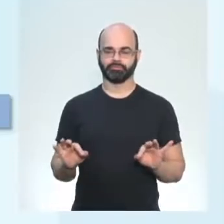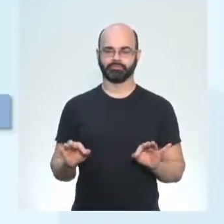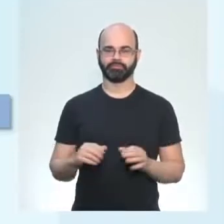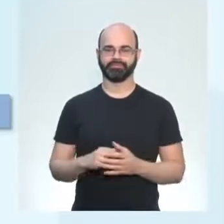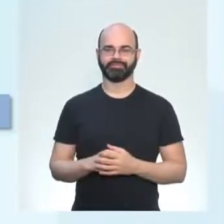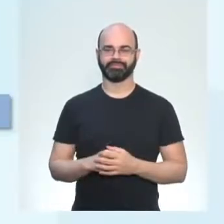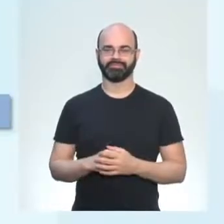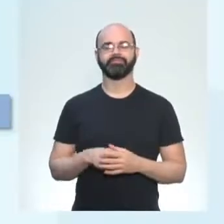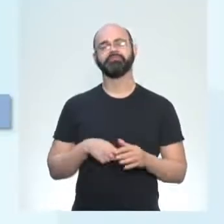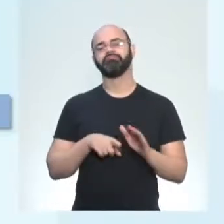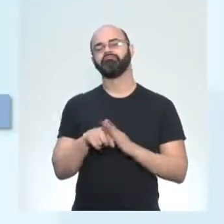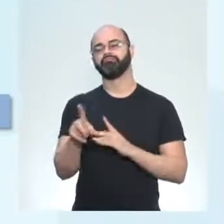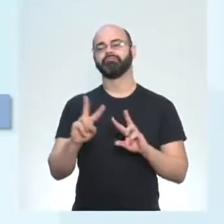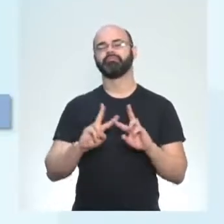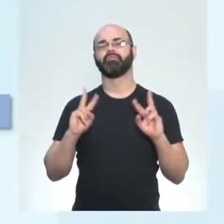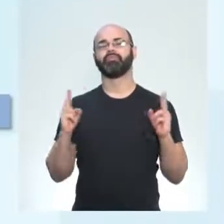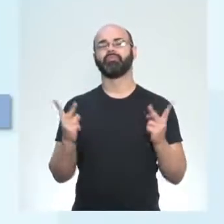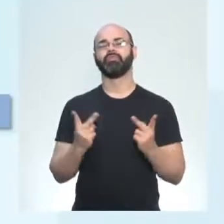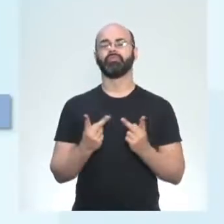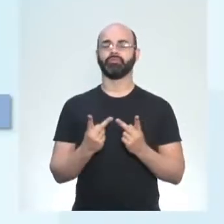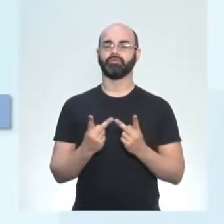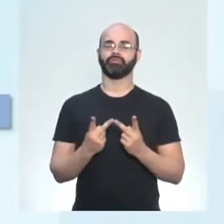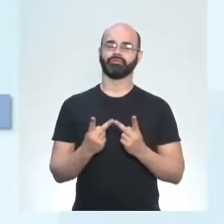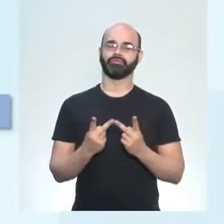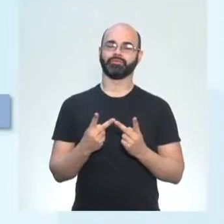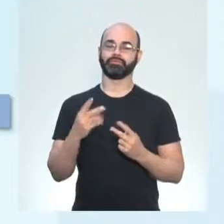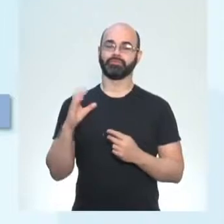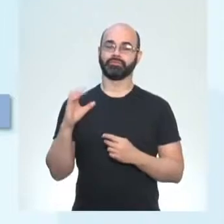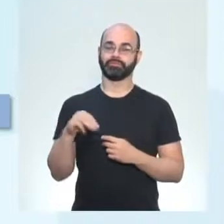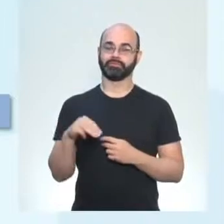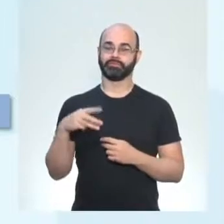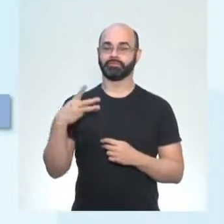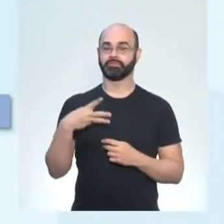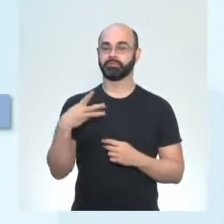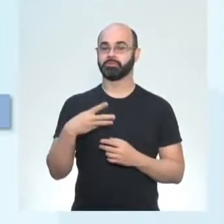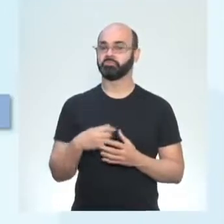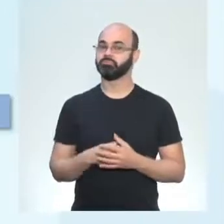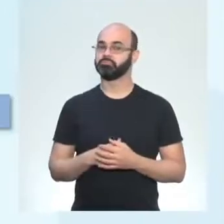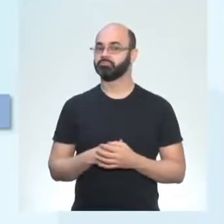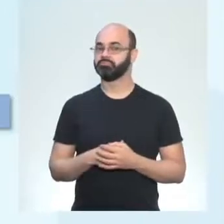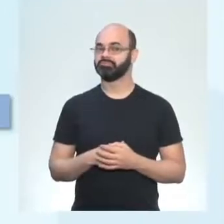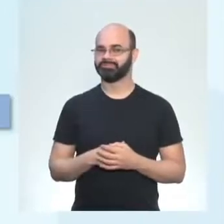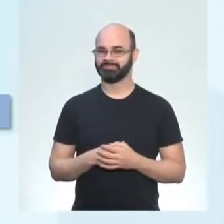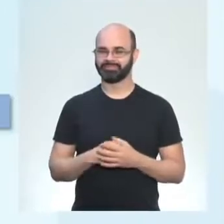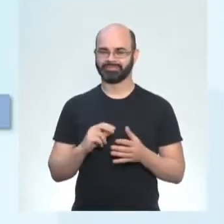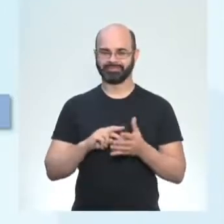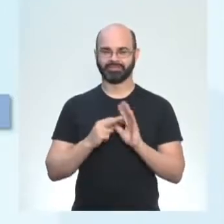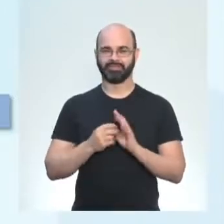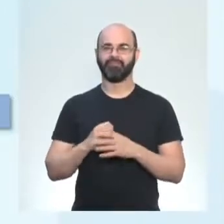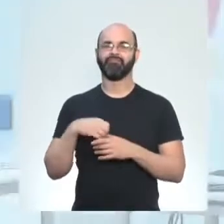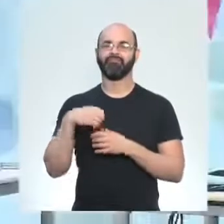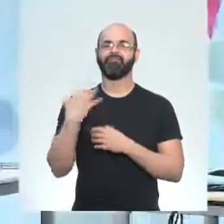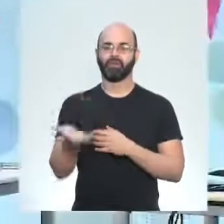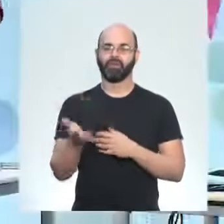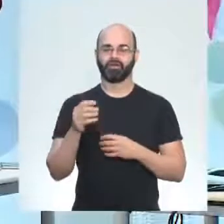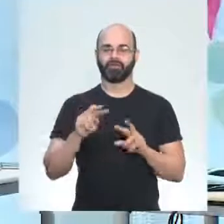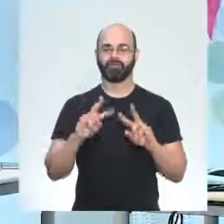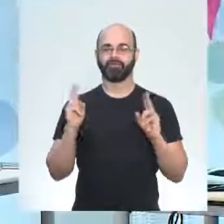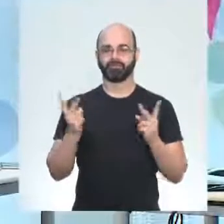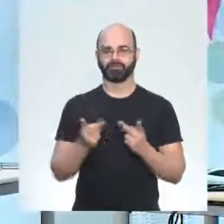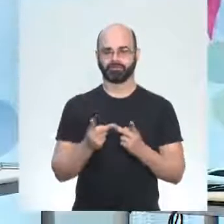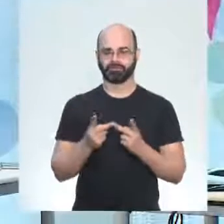o volume desse aquário em centímetros cúbicos? Olha só que ele está querendo saber a medida externa, né? É o volume, eu quero saber